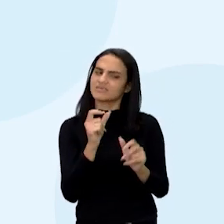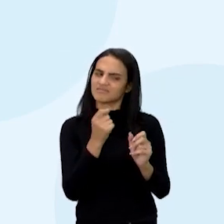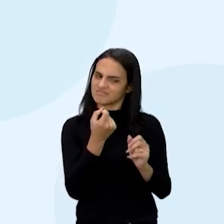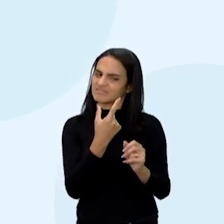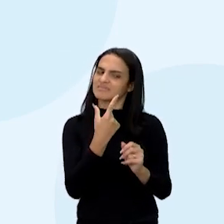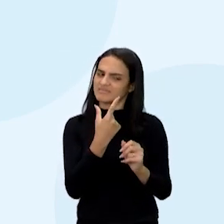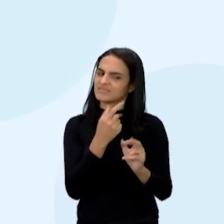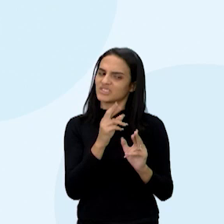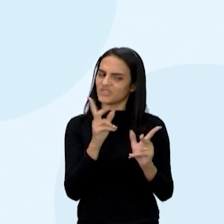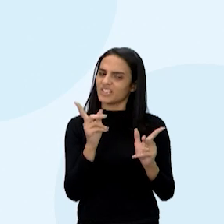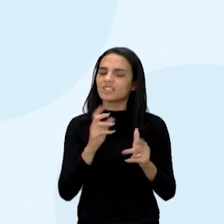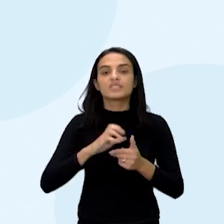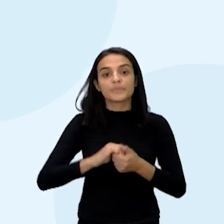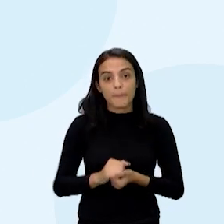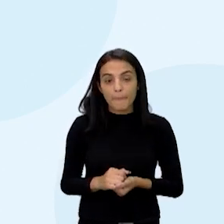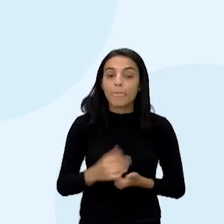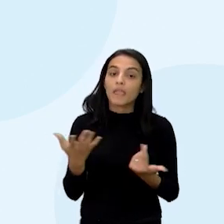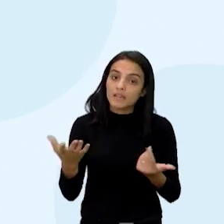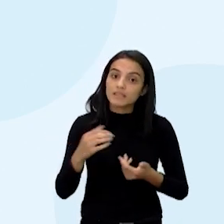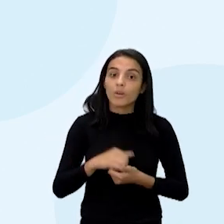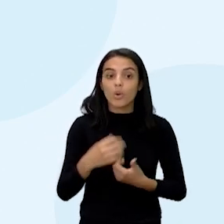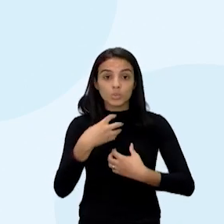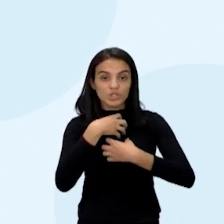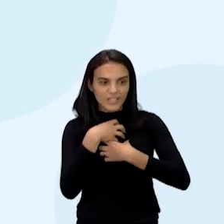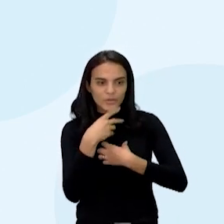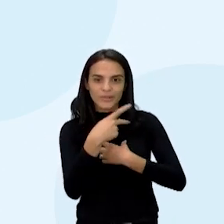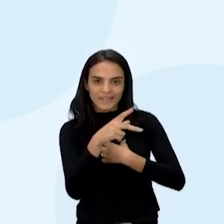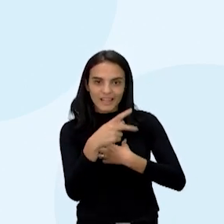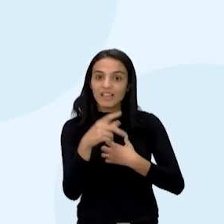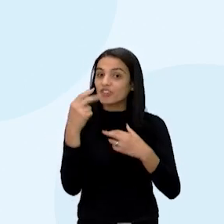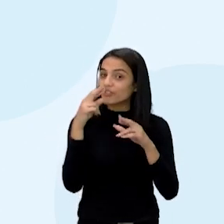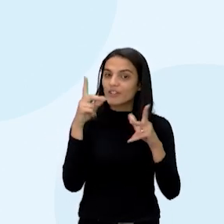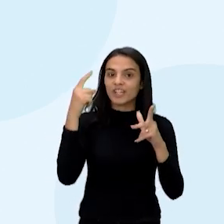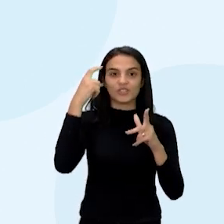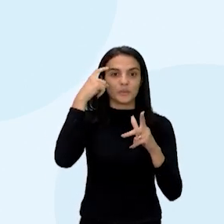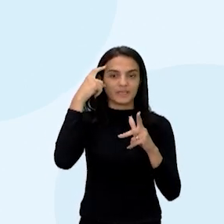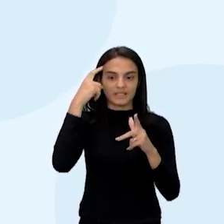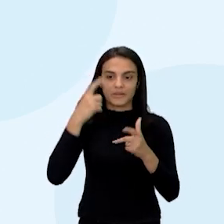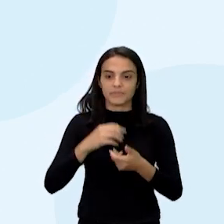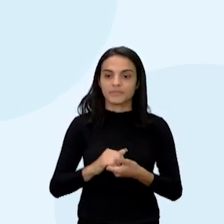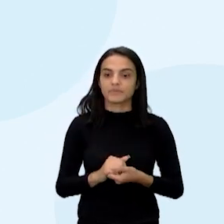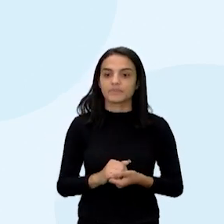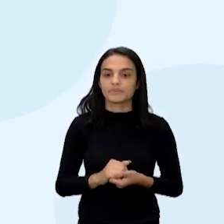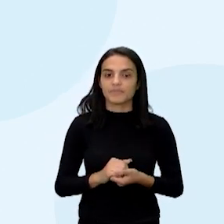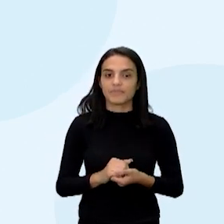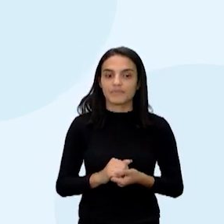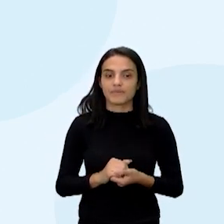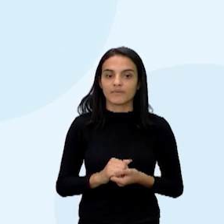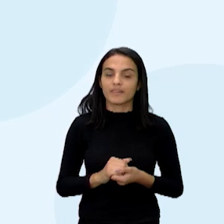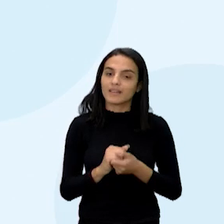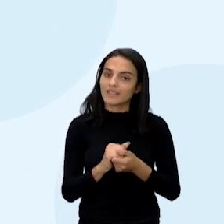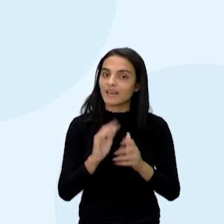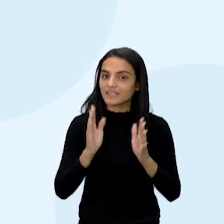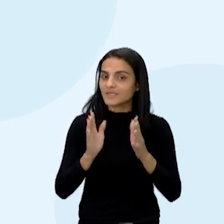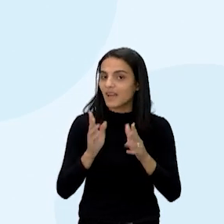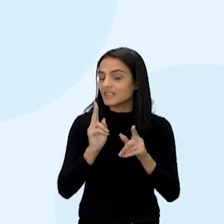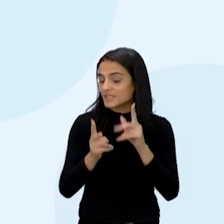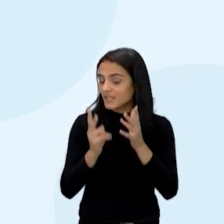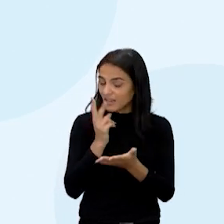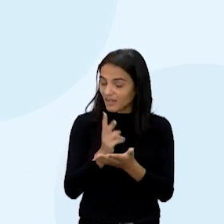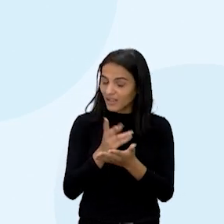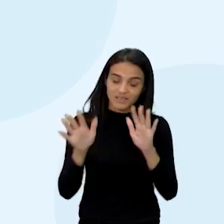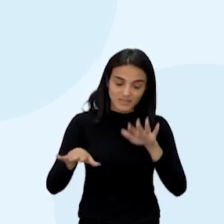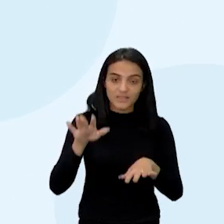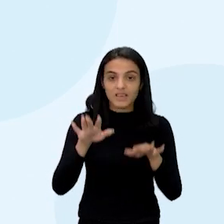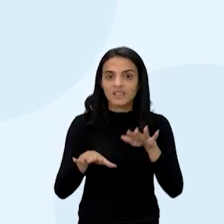aquela resposta. É um jeito diferente de pensar. E, normalmente, eles passam despercebidos, a gente